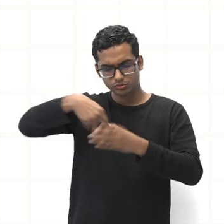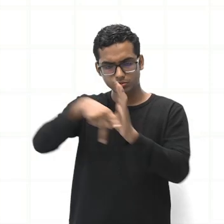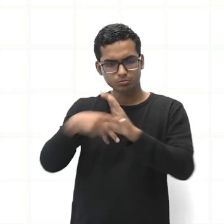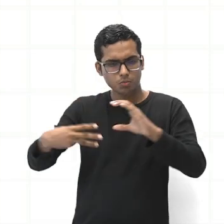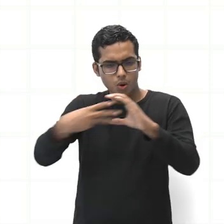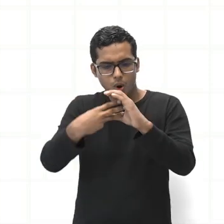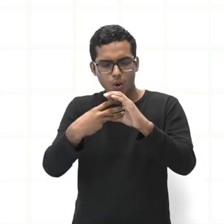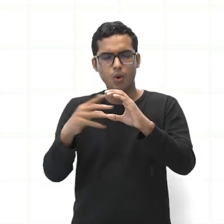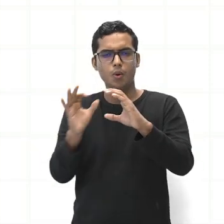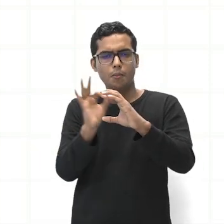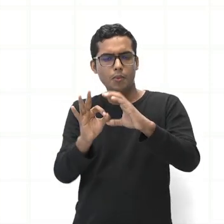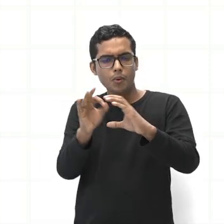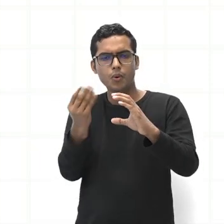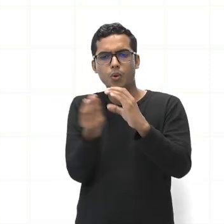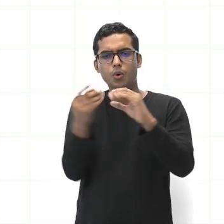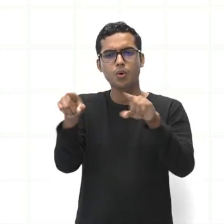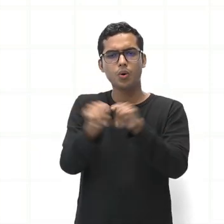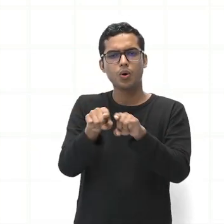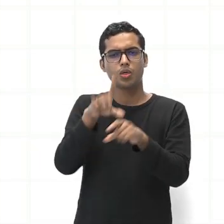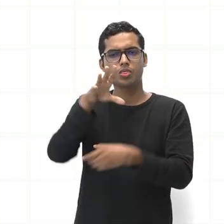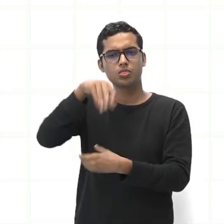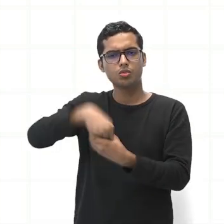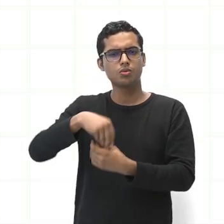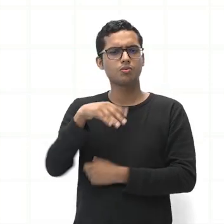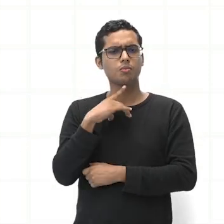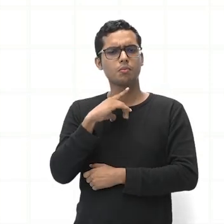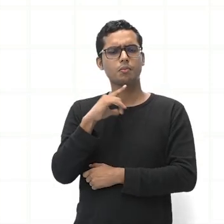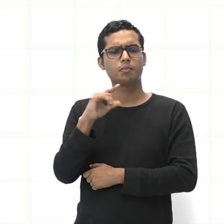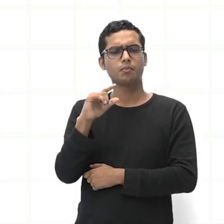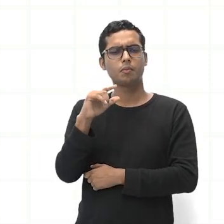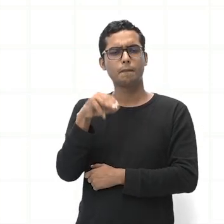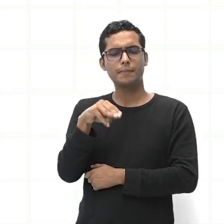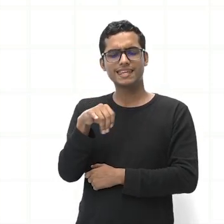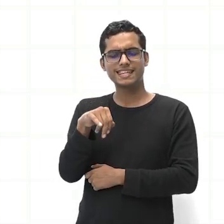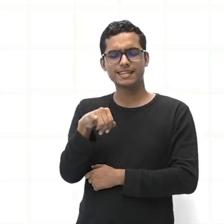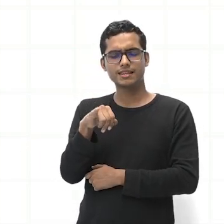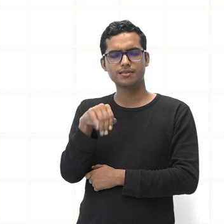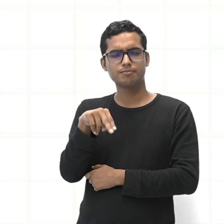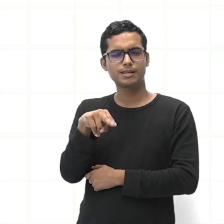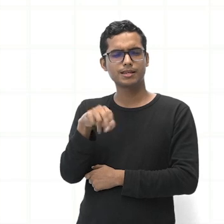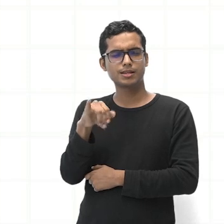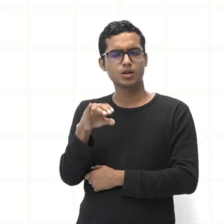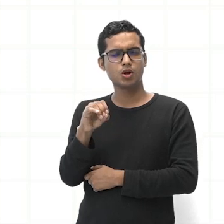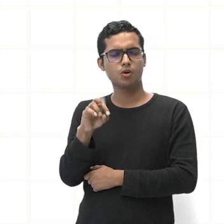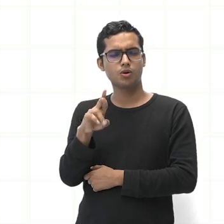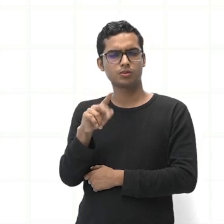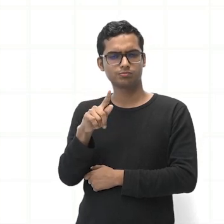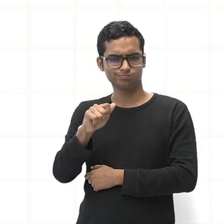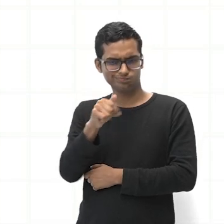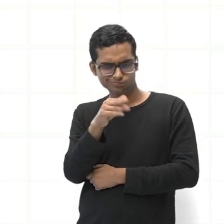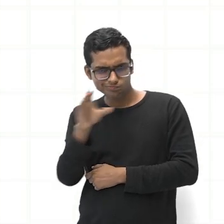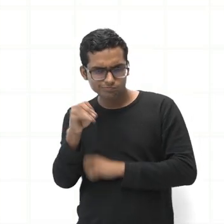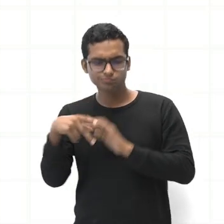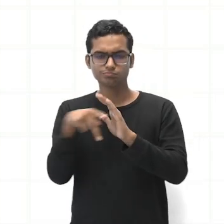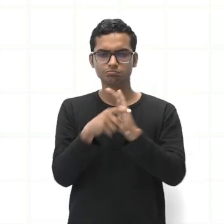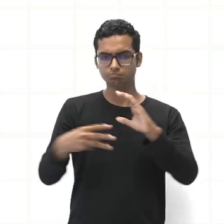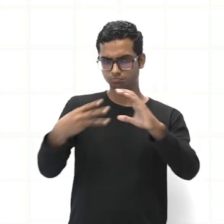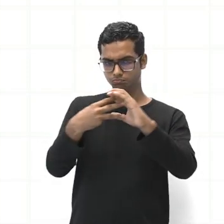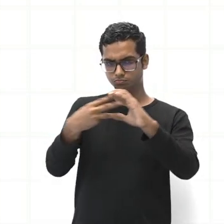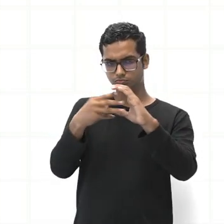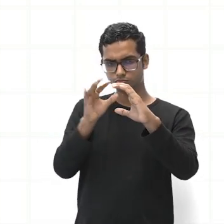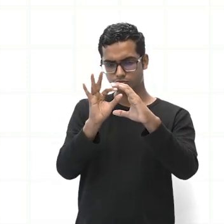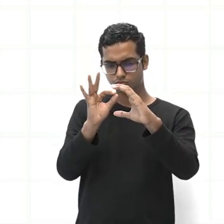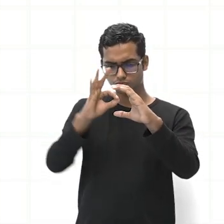funcionam, né, como mini órgãos. Então, cada organela vai ter um papel, uma